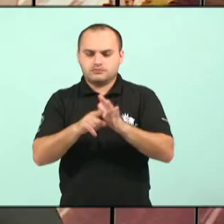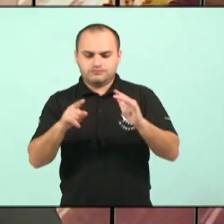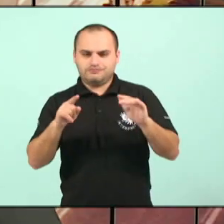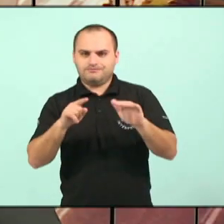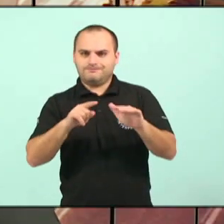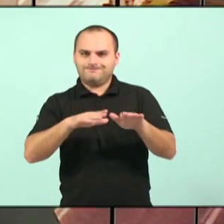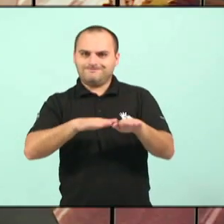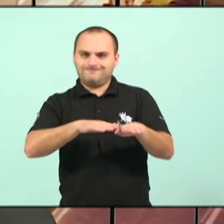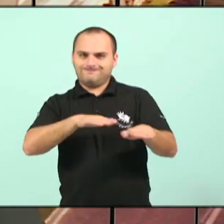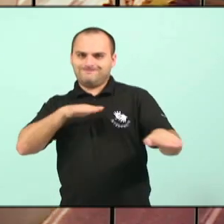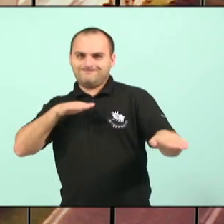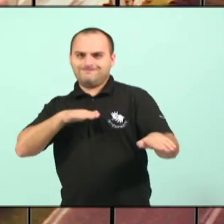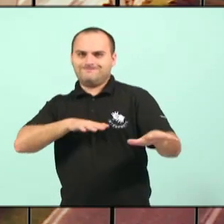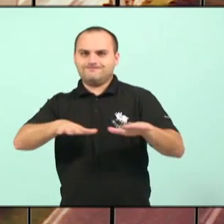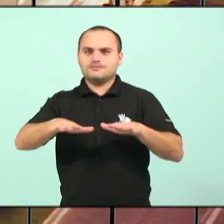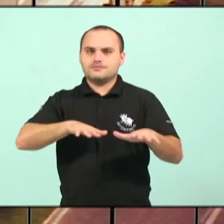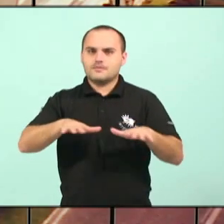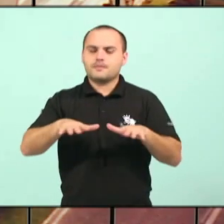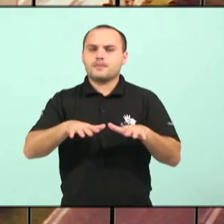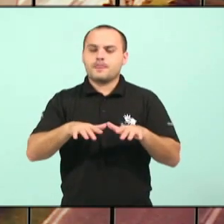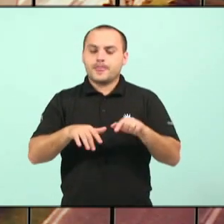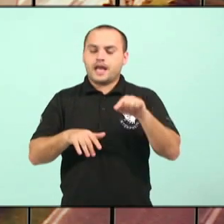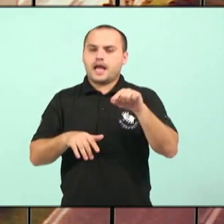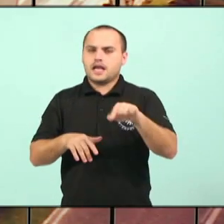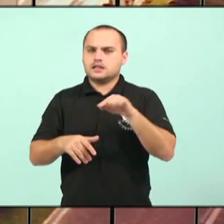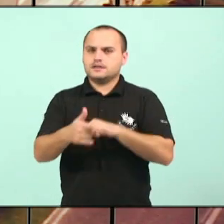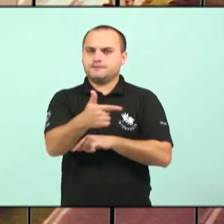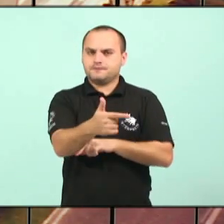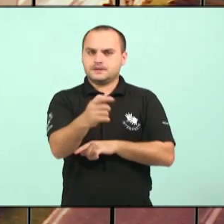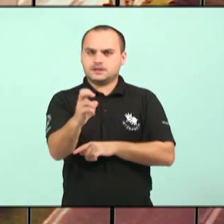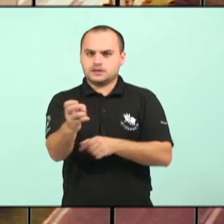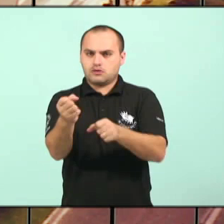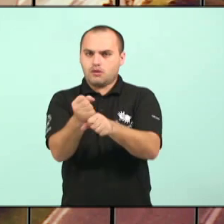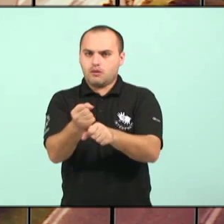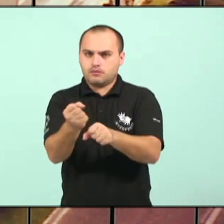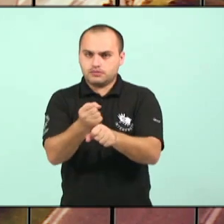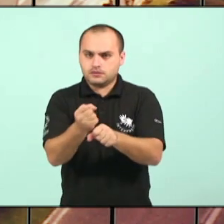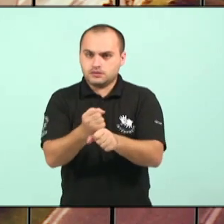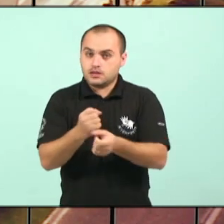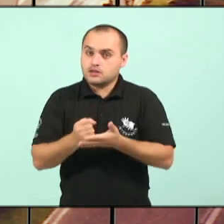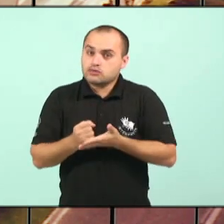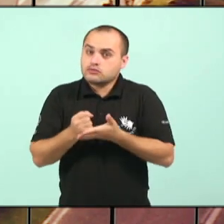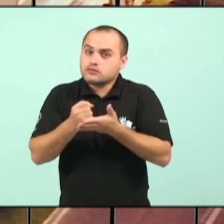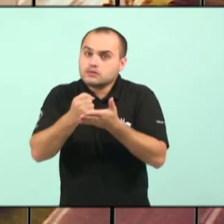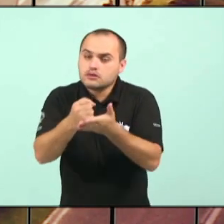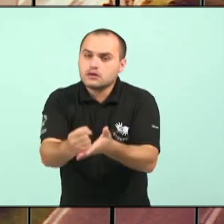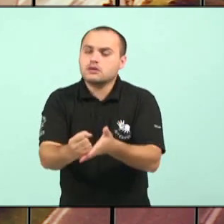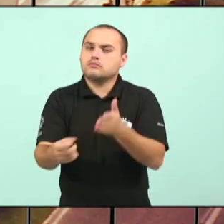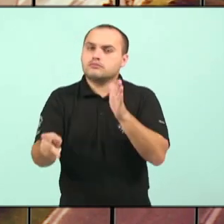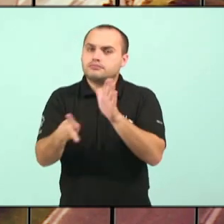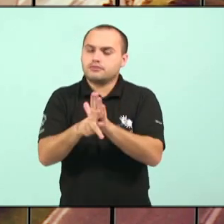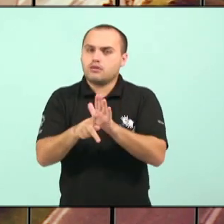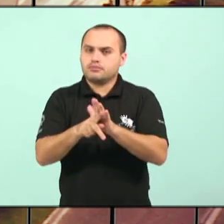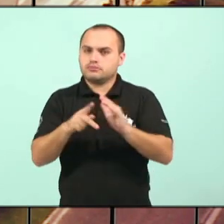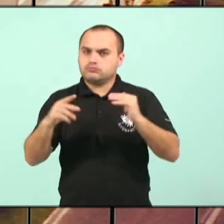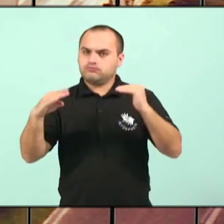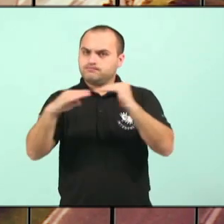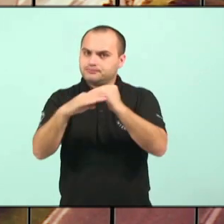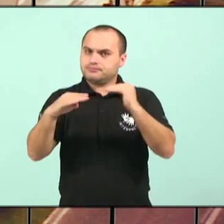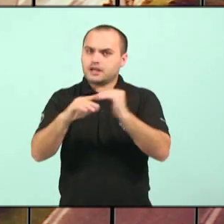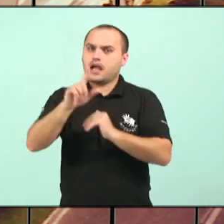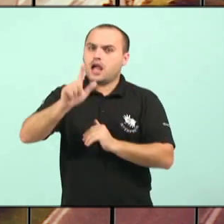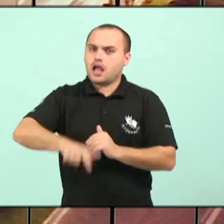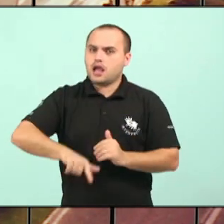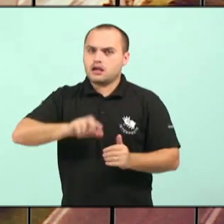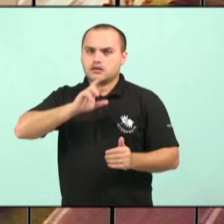urbana. Esse pacote de 25 obras ajudando na mobilidade urbana será a solução para a